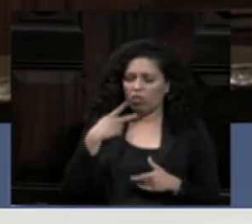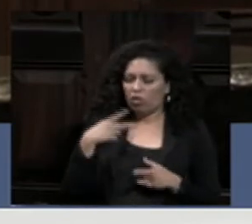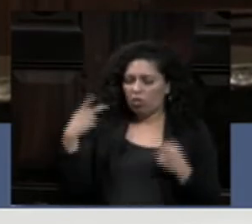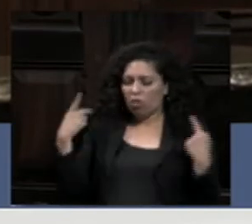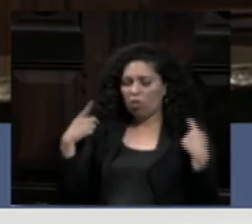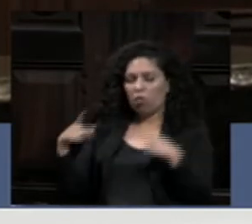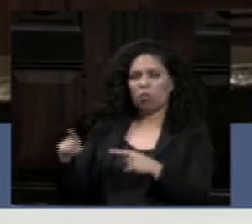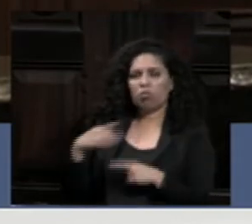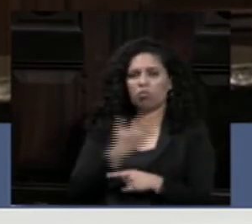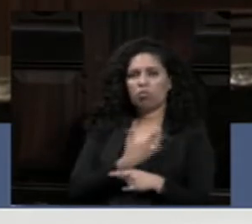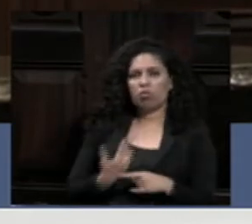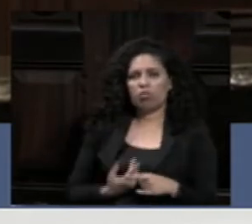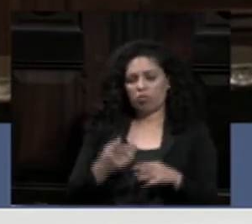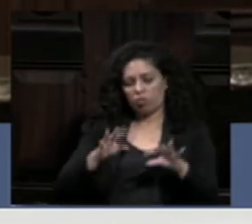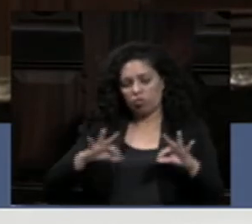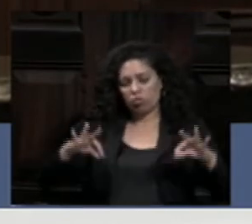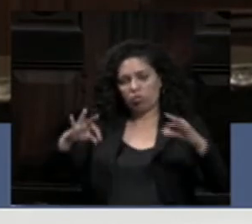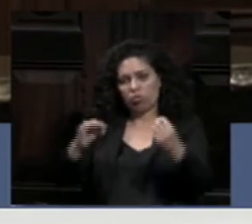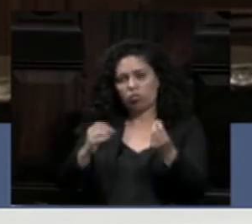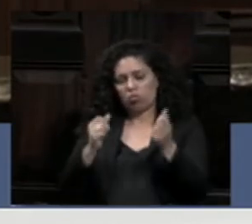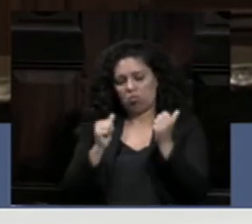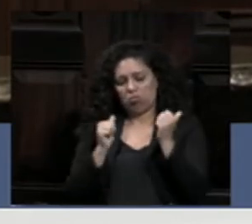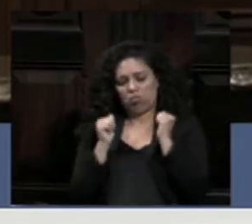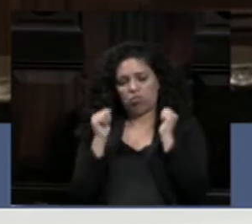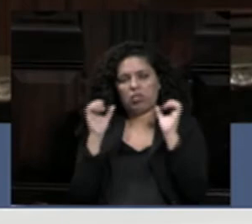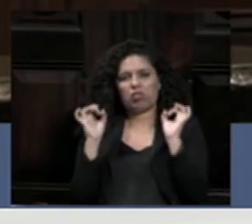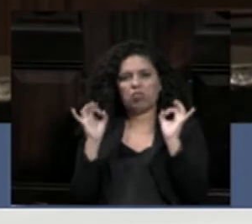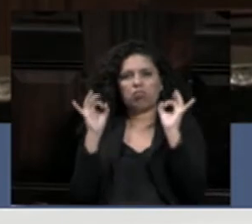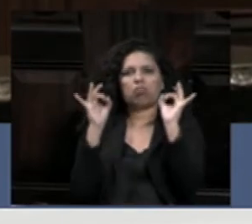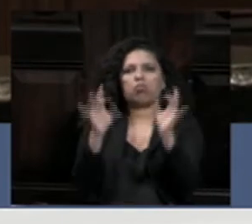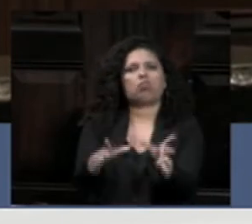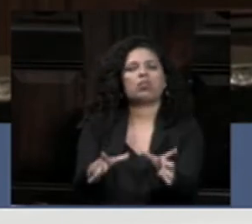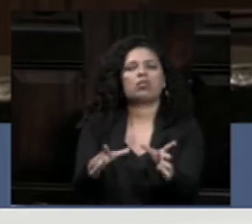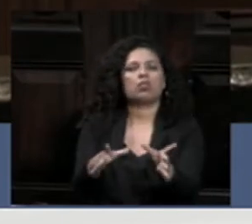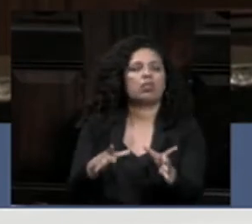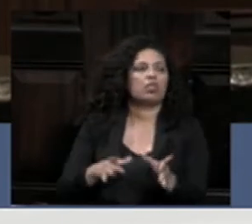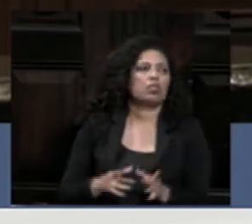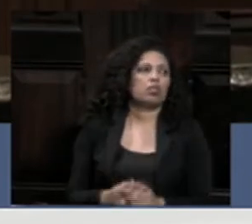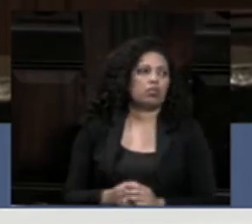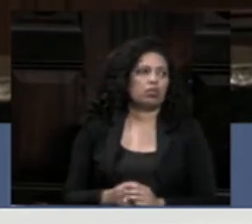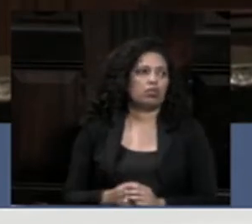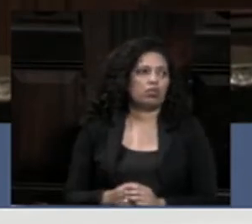foi ascendido ao poder